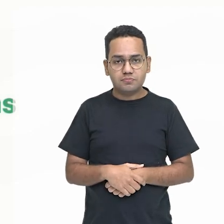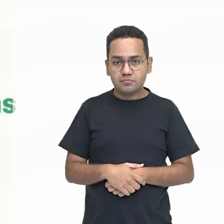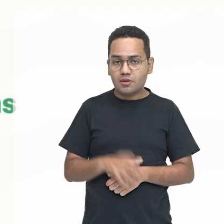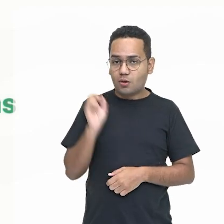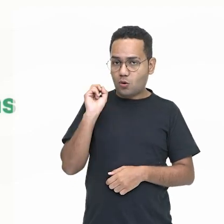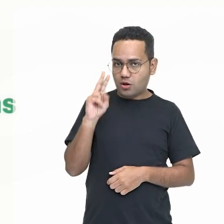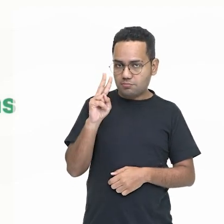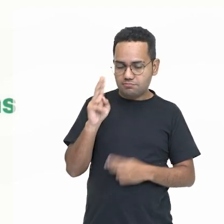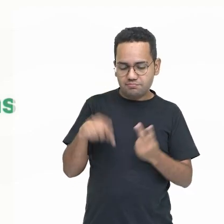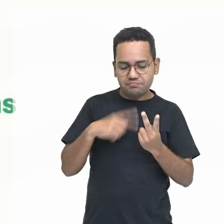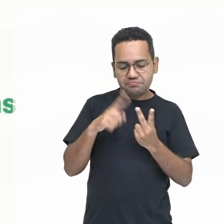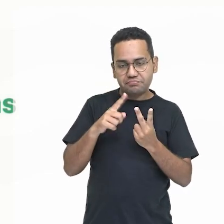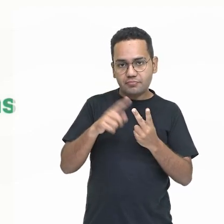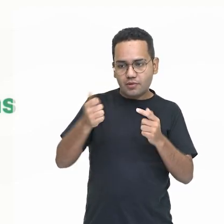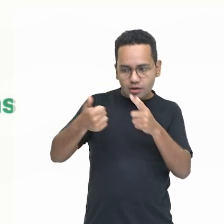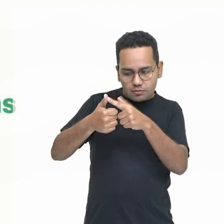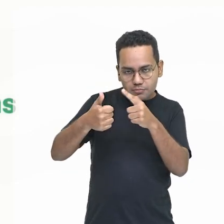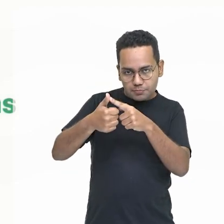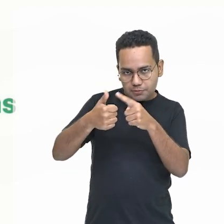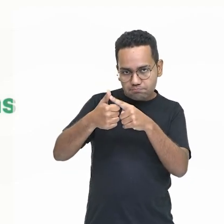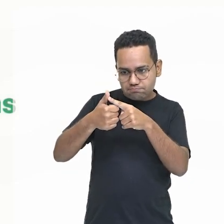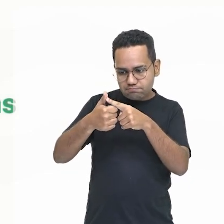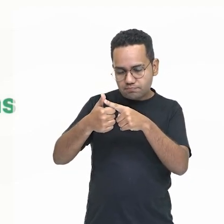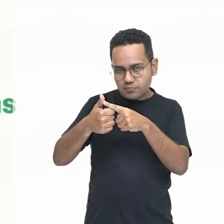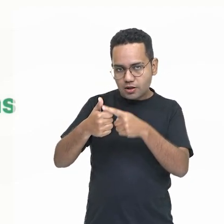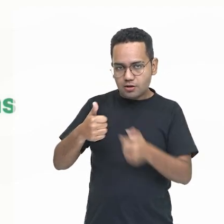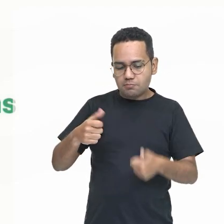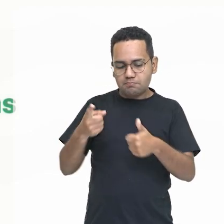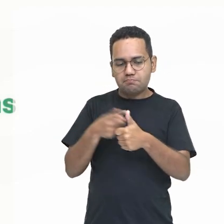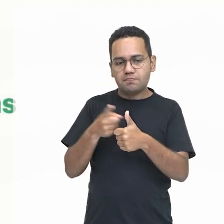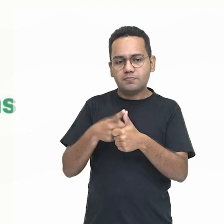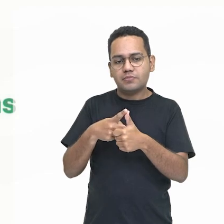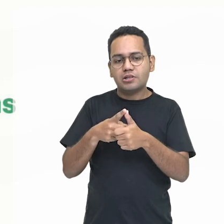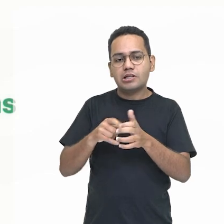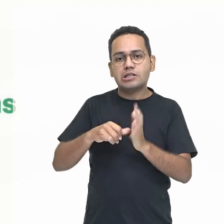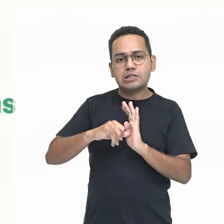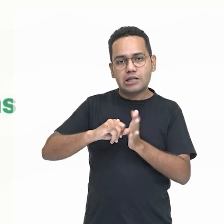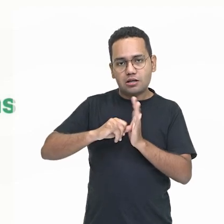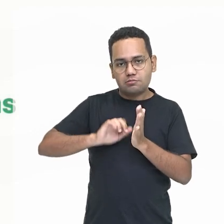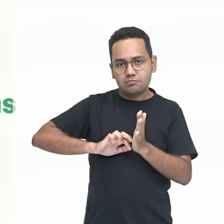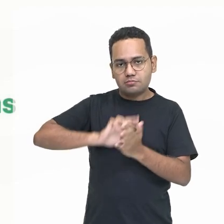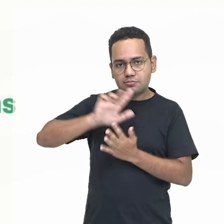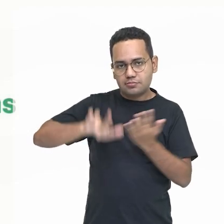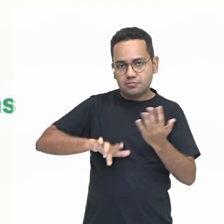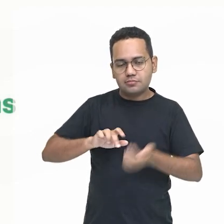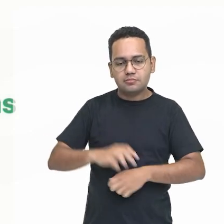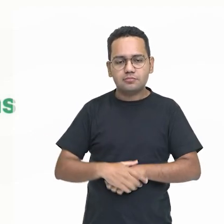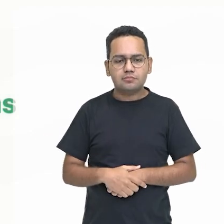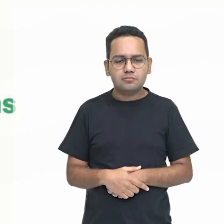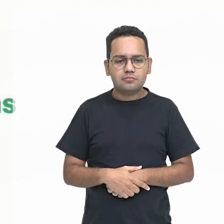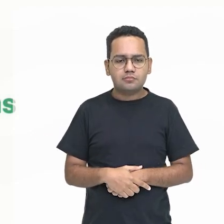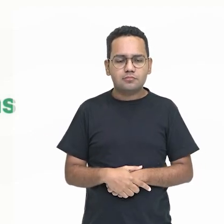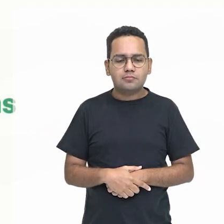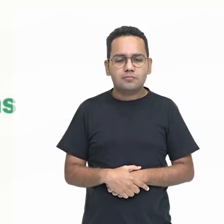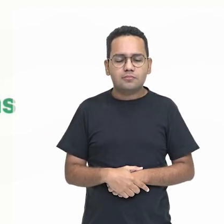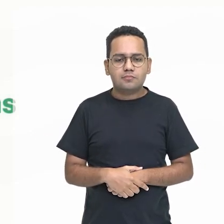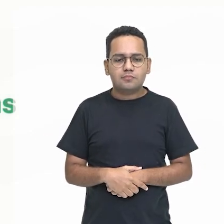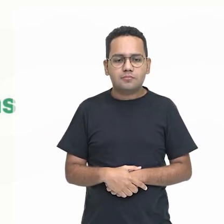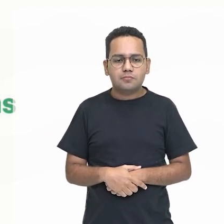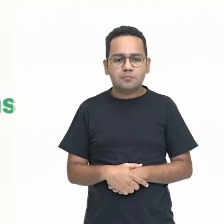São os geradores. Quando se fala em geradores, temos o seguinte: